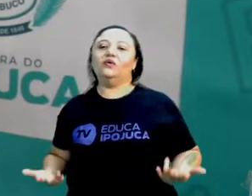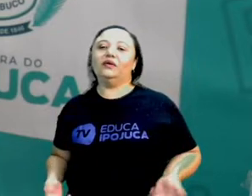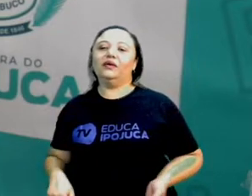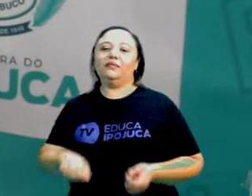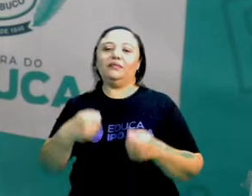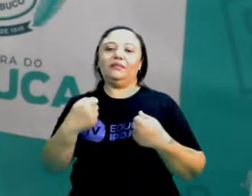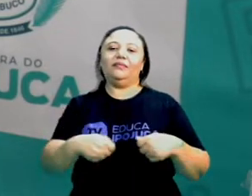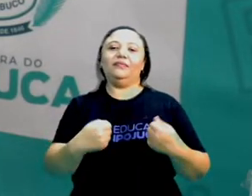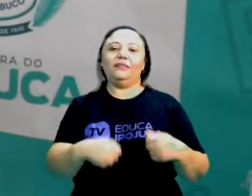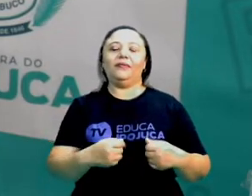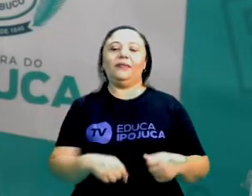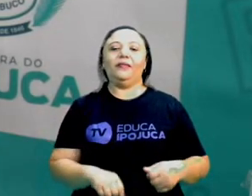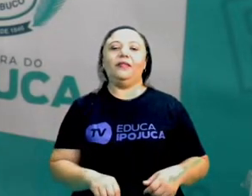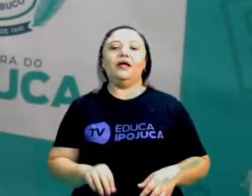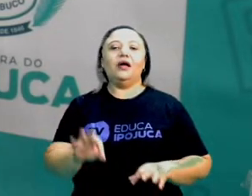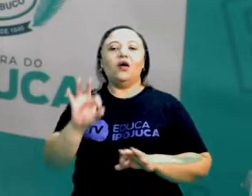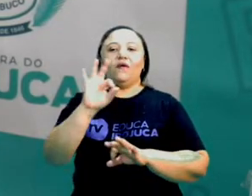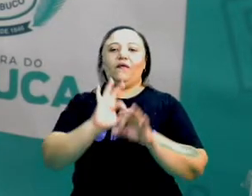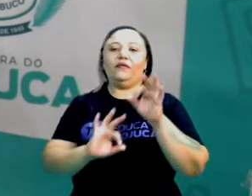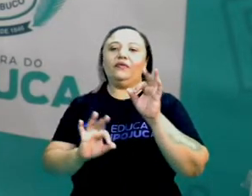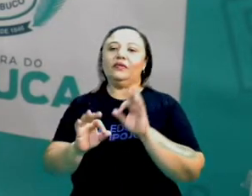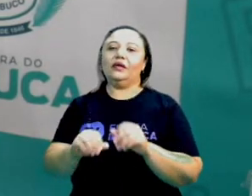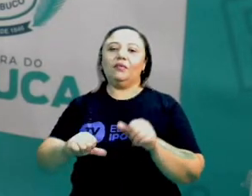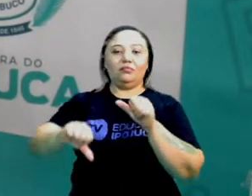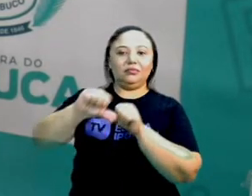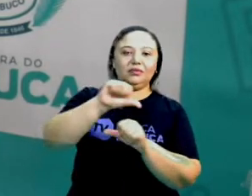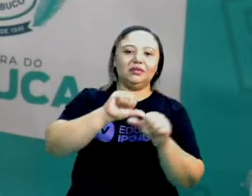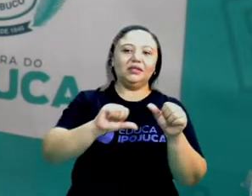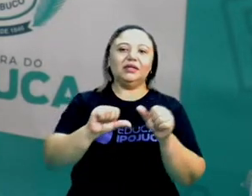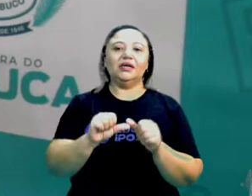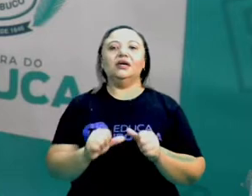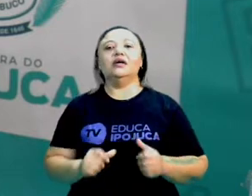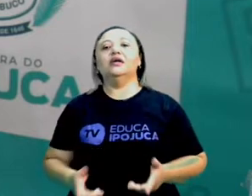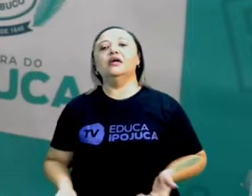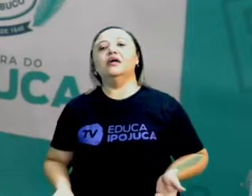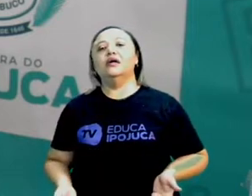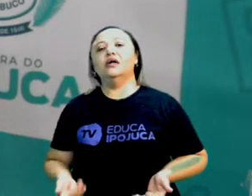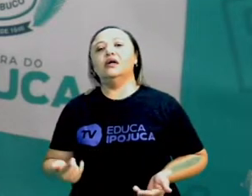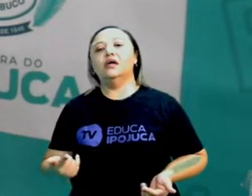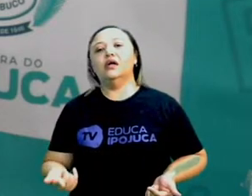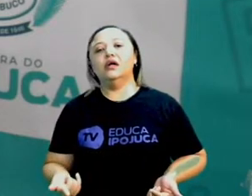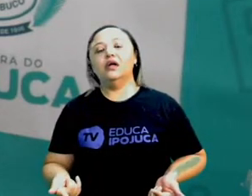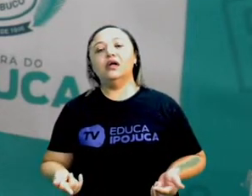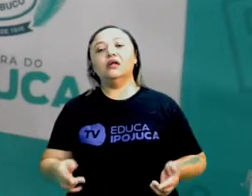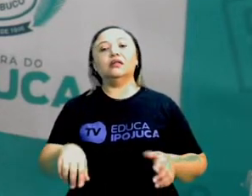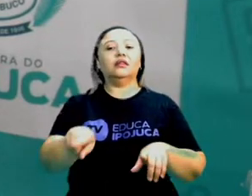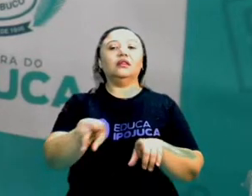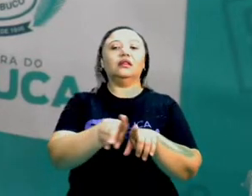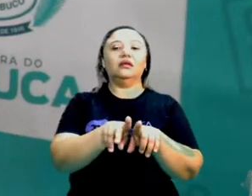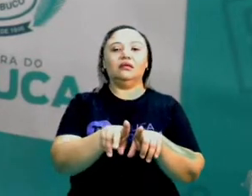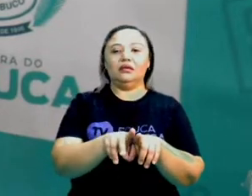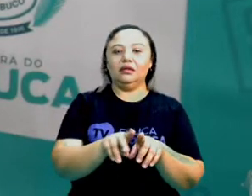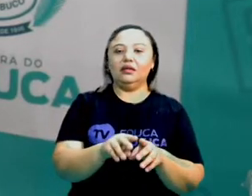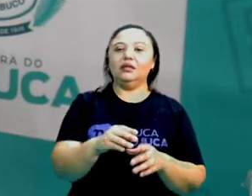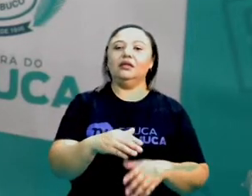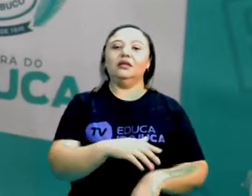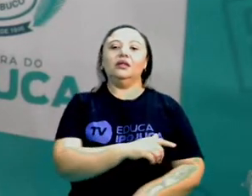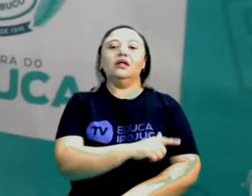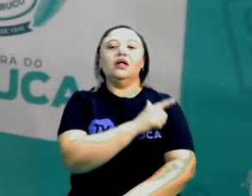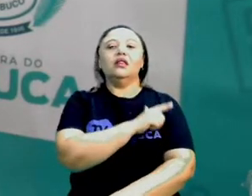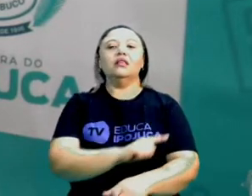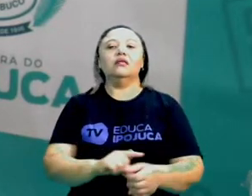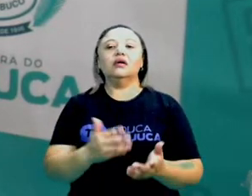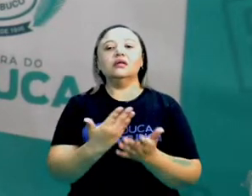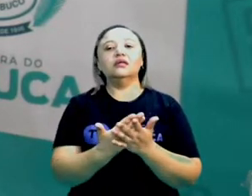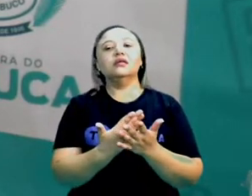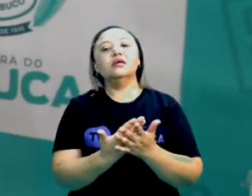melhorar, de assuntos que tem no, na nossa... para educação, saúde, tudo que